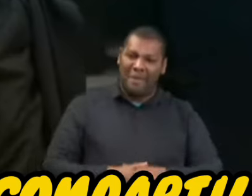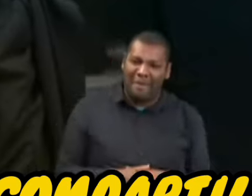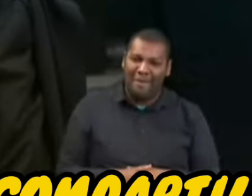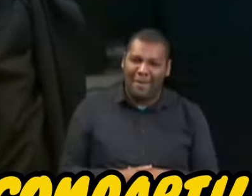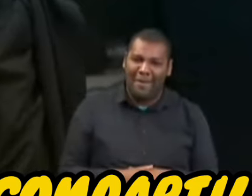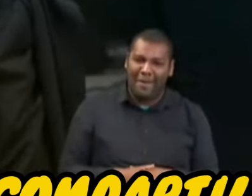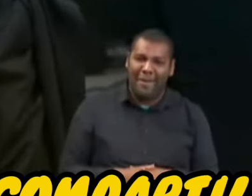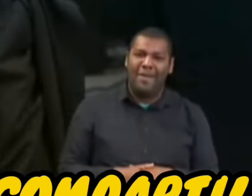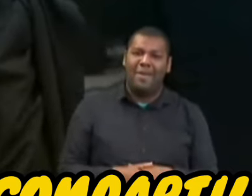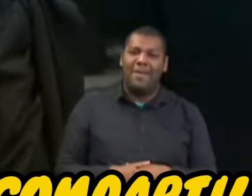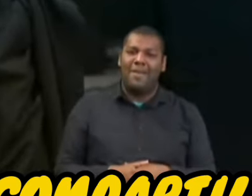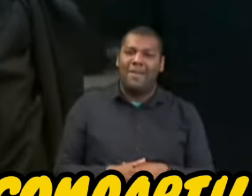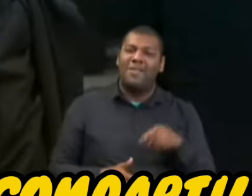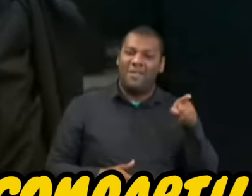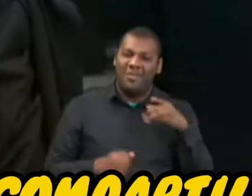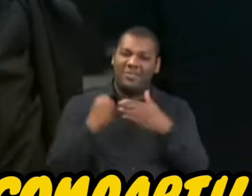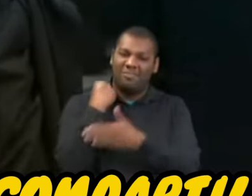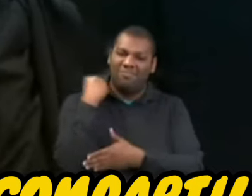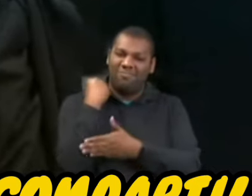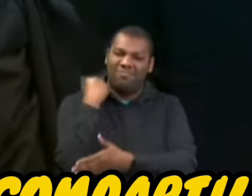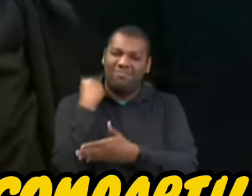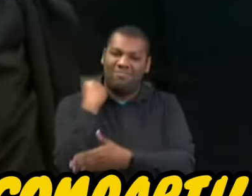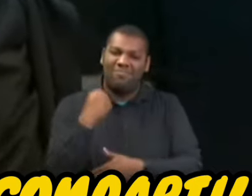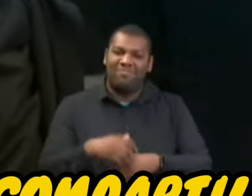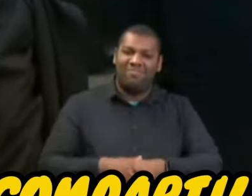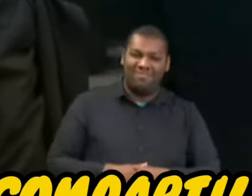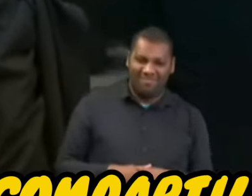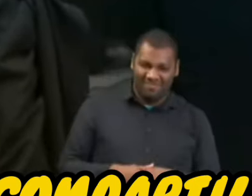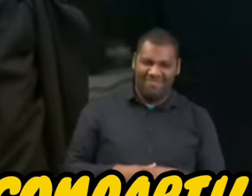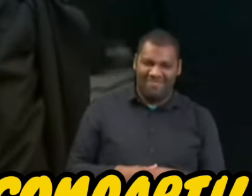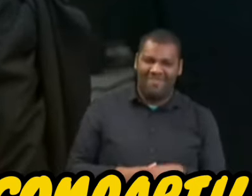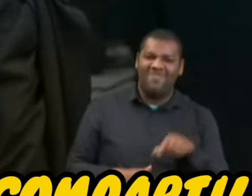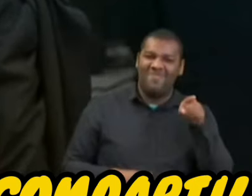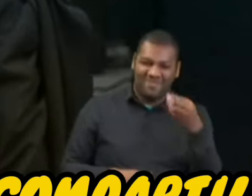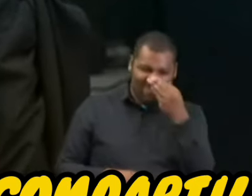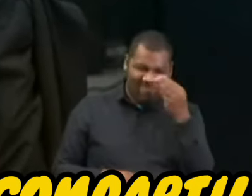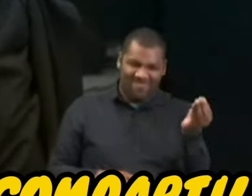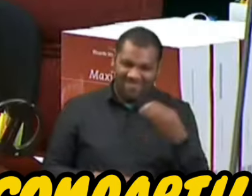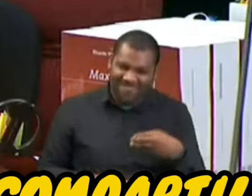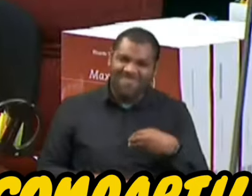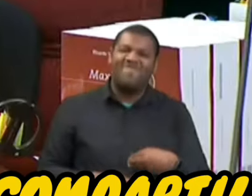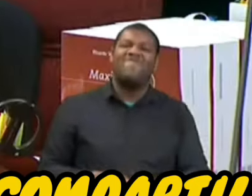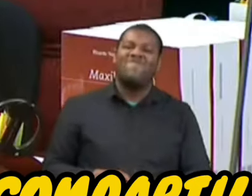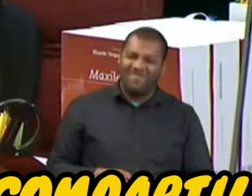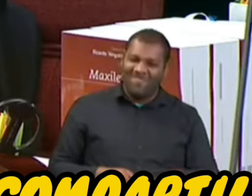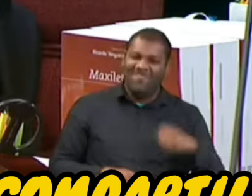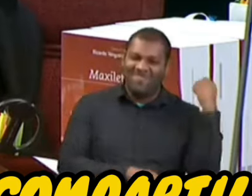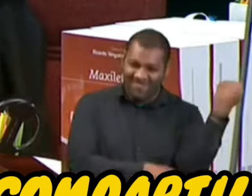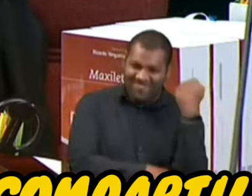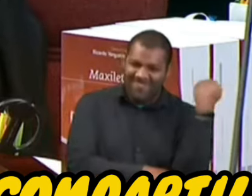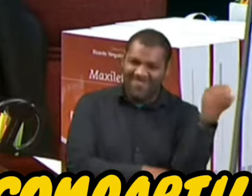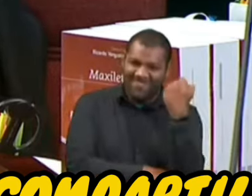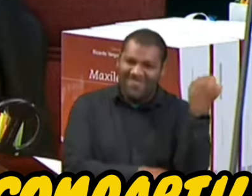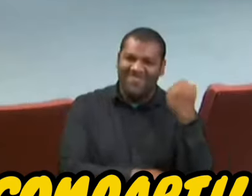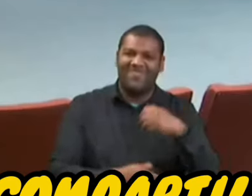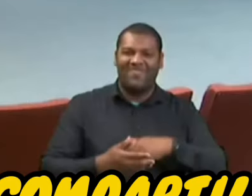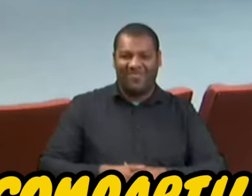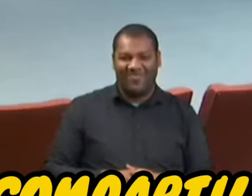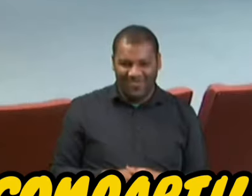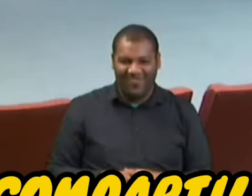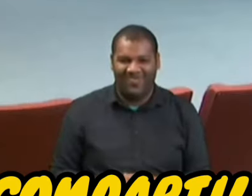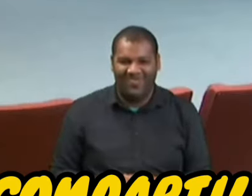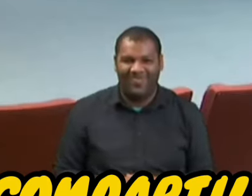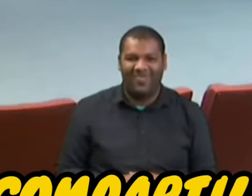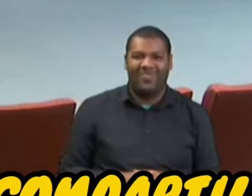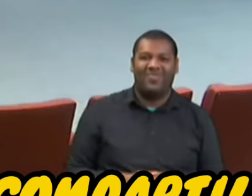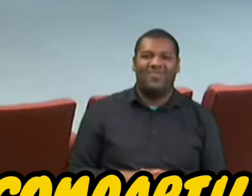essa primeira turma aí, oxe, é massa demais, é muita fofura, né, não? Oxi. Agora eu só acho que Fux que fica meio que perdido